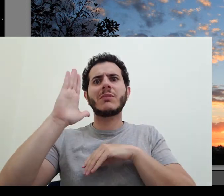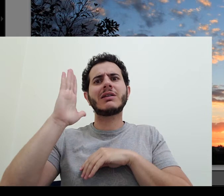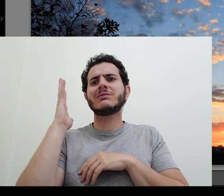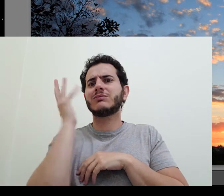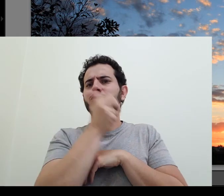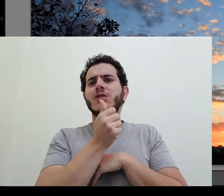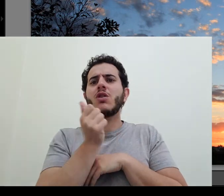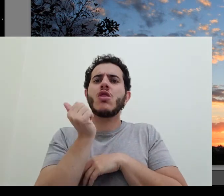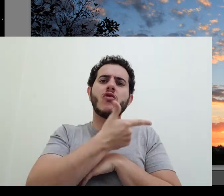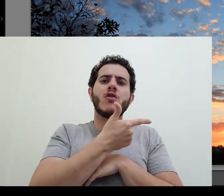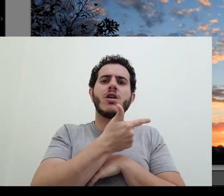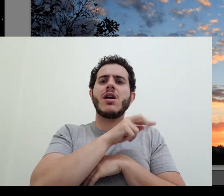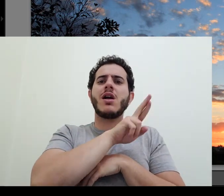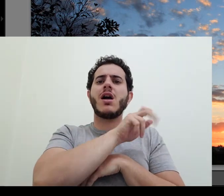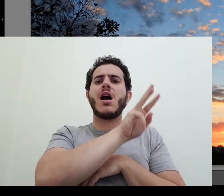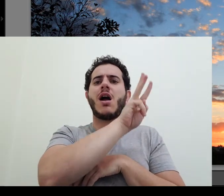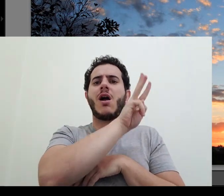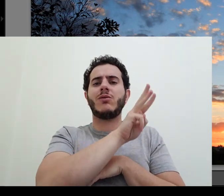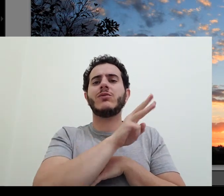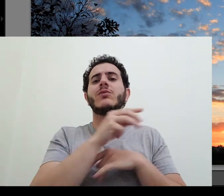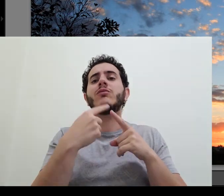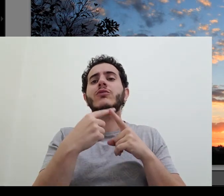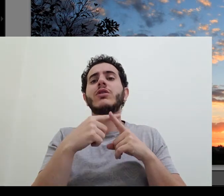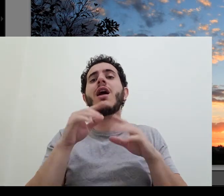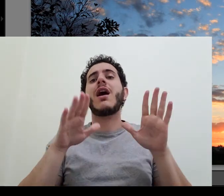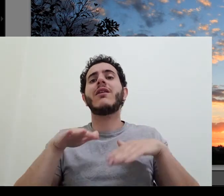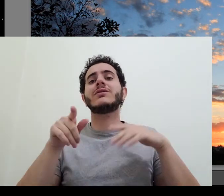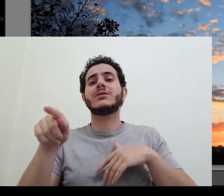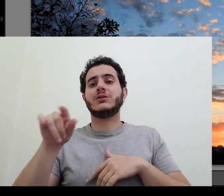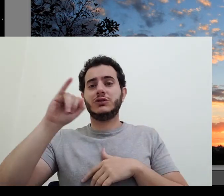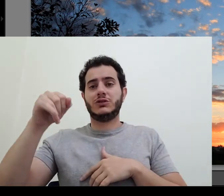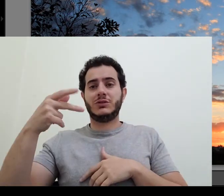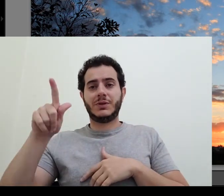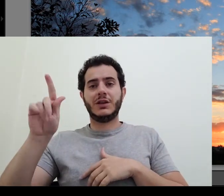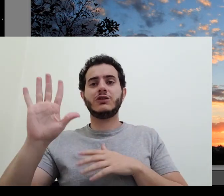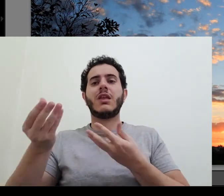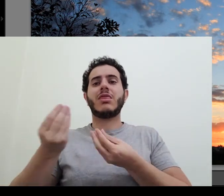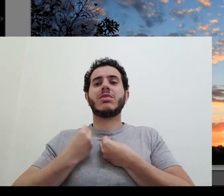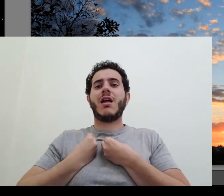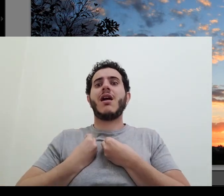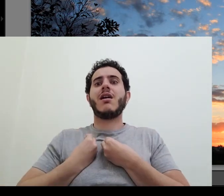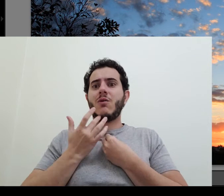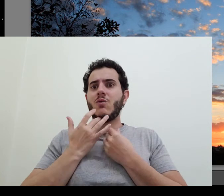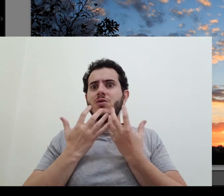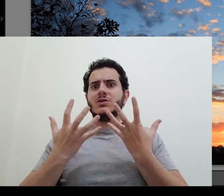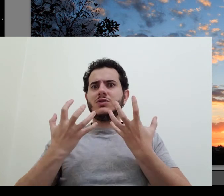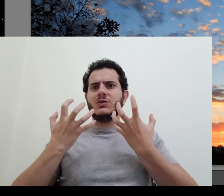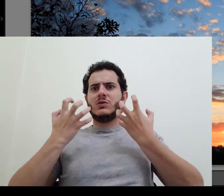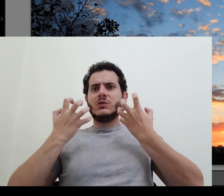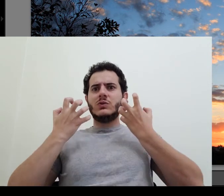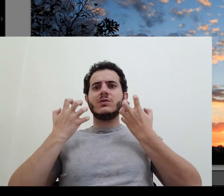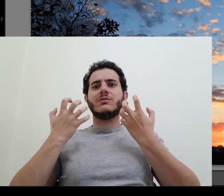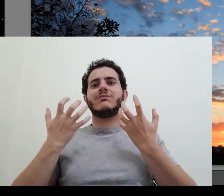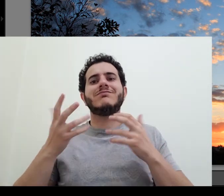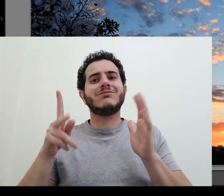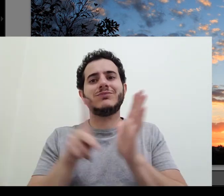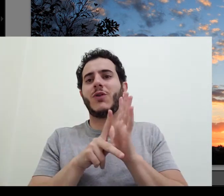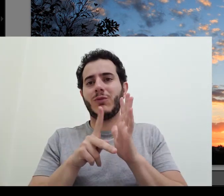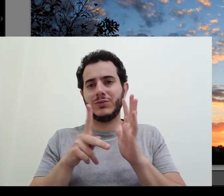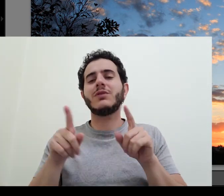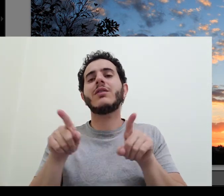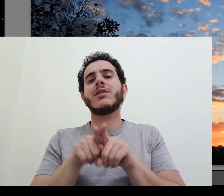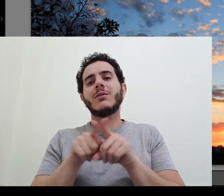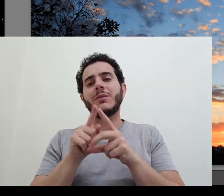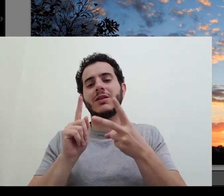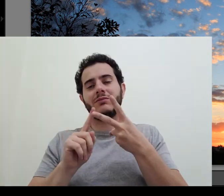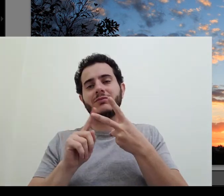faz? Ela já aplica na foto um pouco de contraste. Logo que o sensor captura a imagem, ela aplica um pouquinho de contraste. Ela